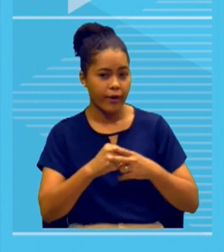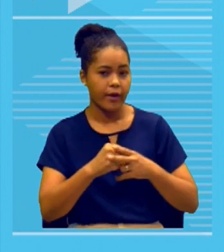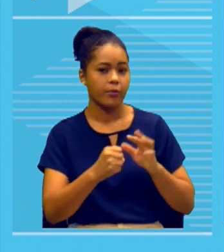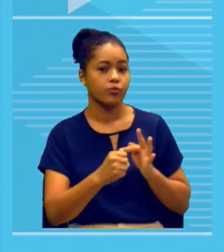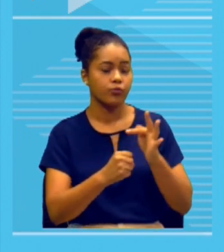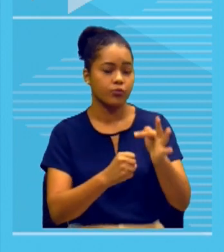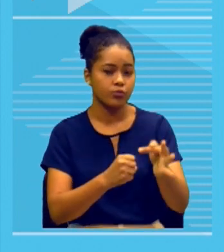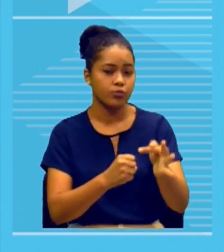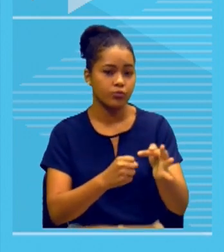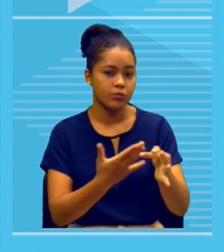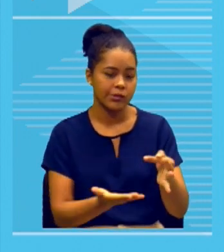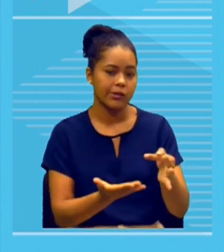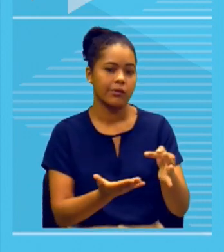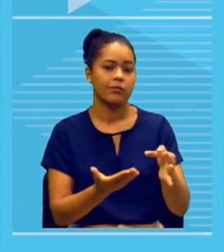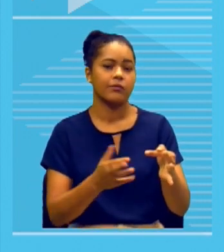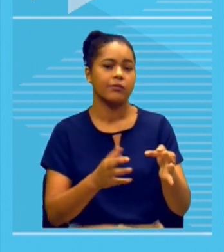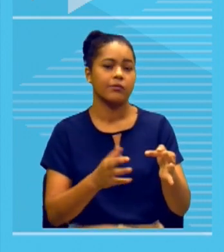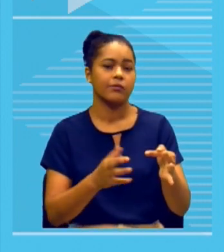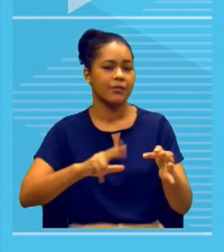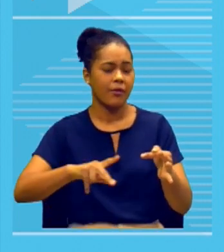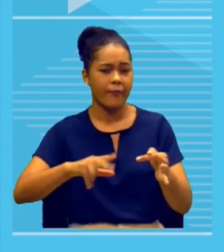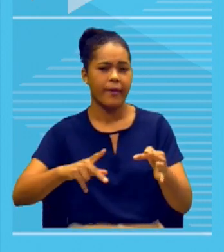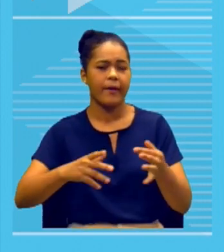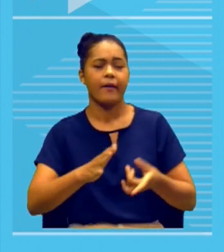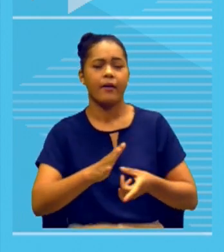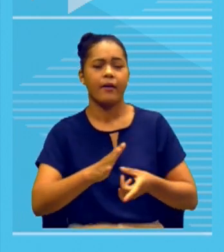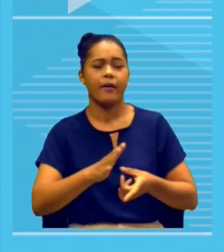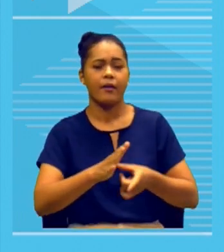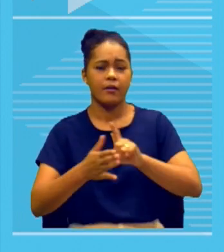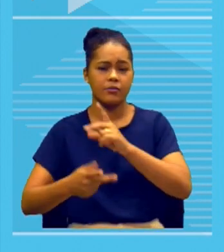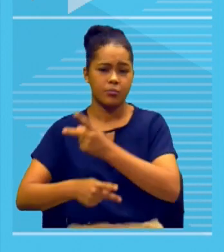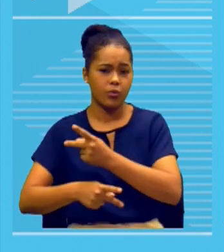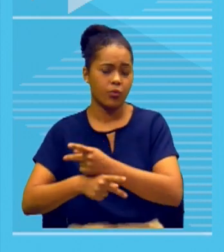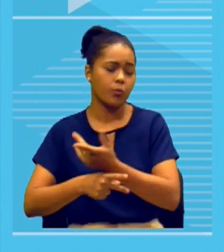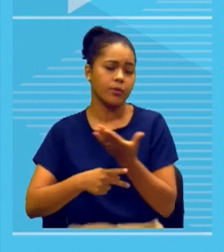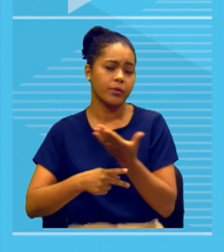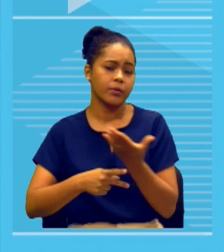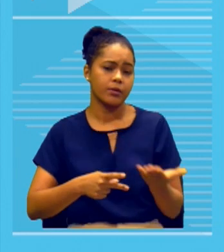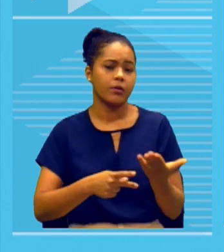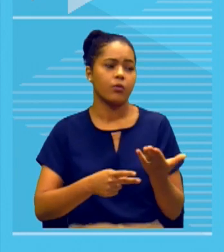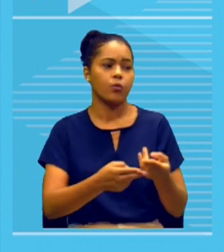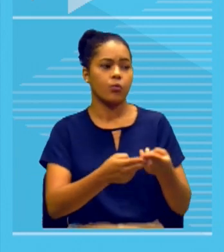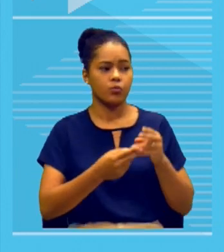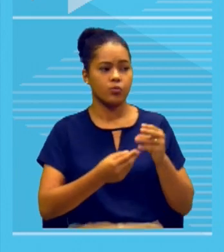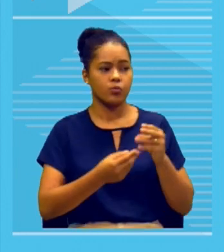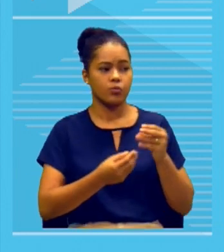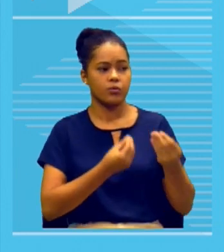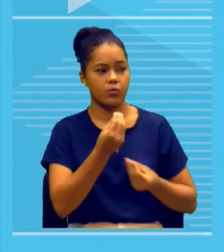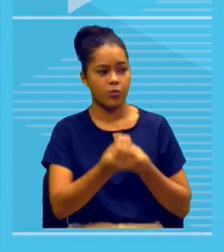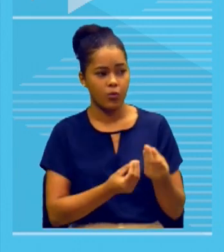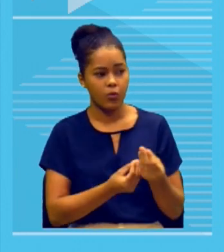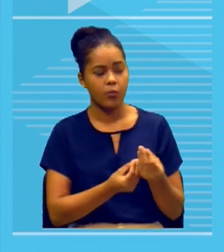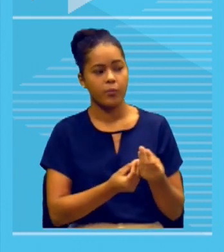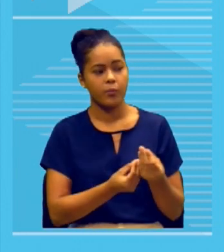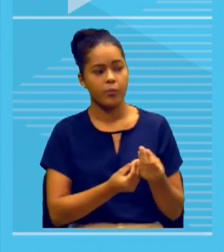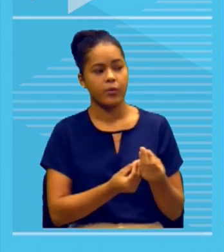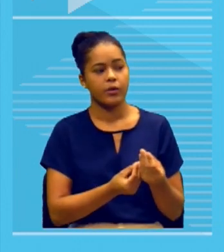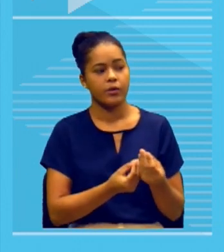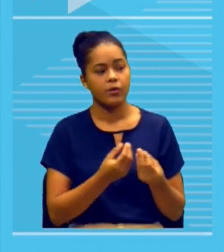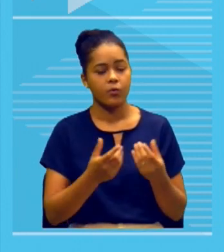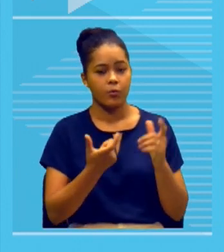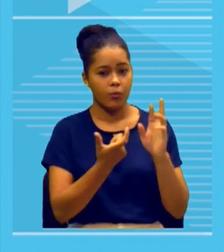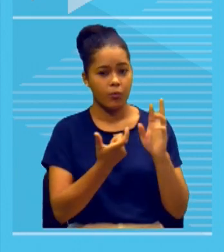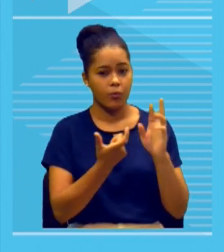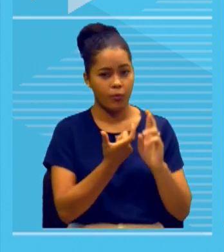fator de próclise você vai abrir o verbo sempre depois do R ó eu vou circular isso aqui e vou escrever